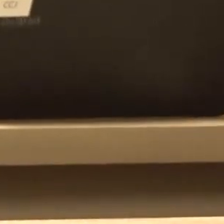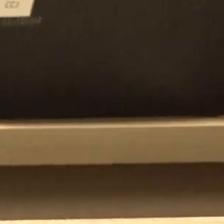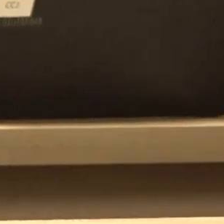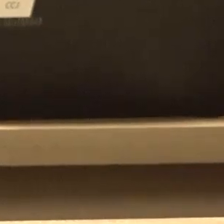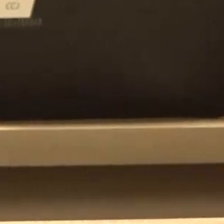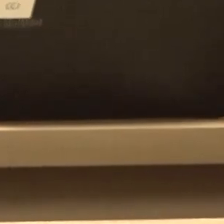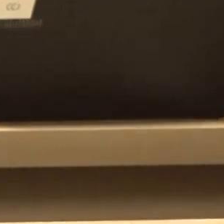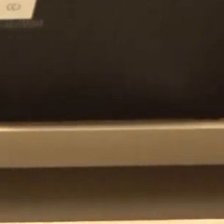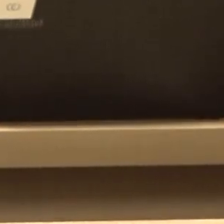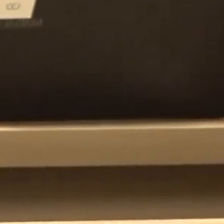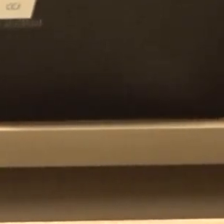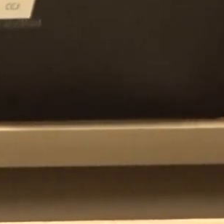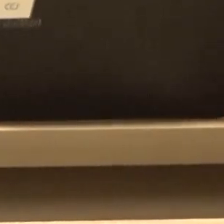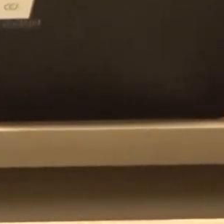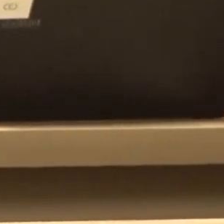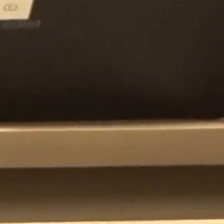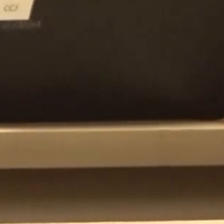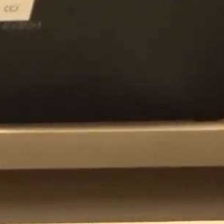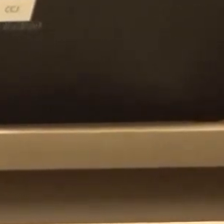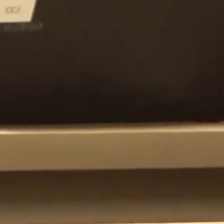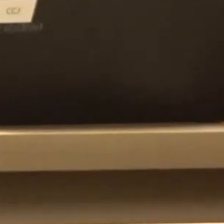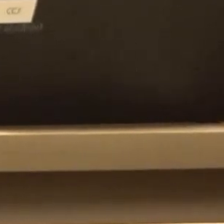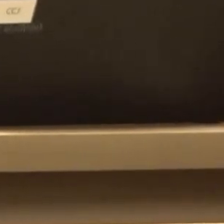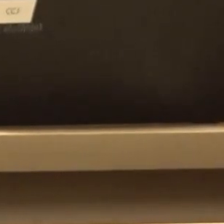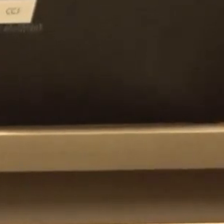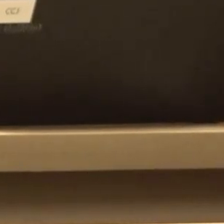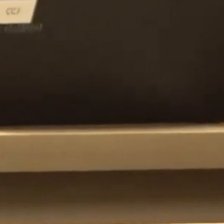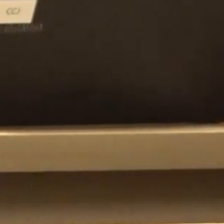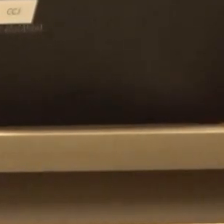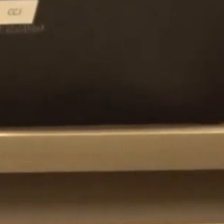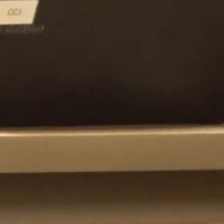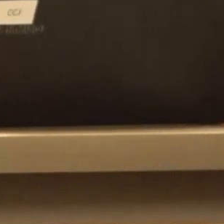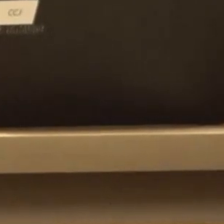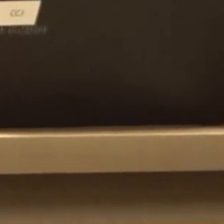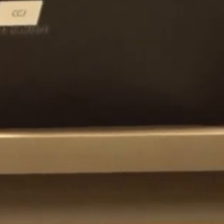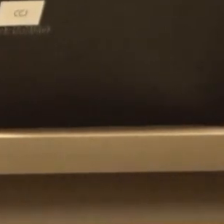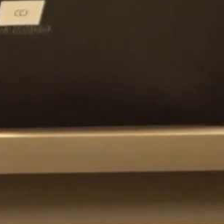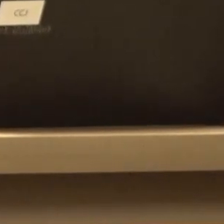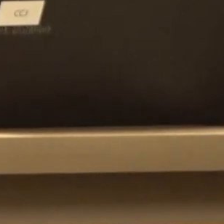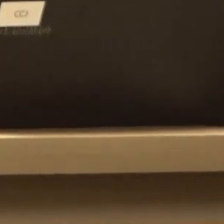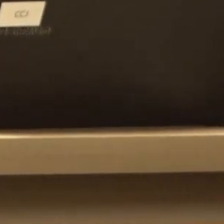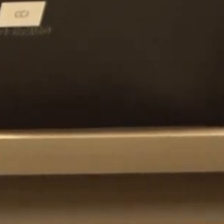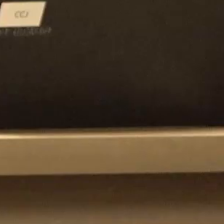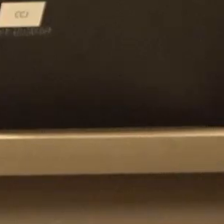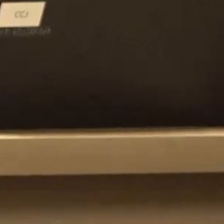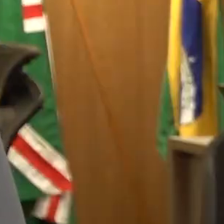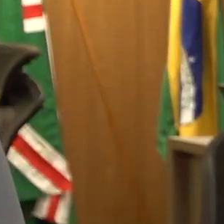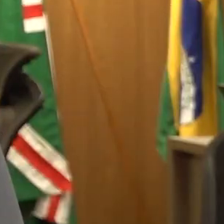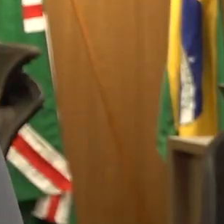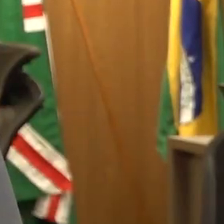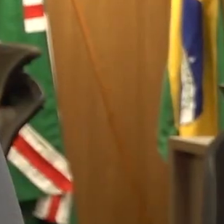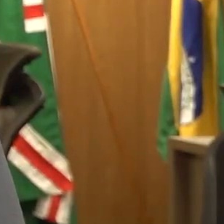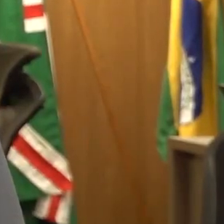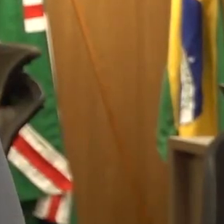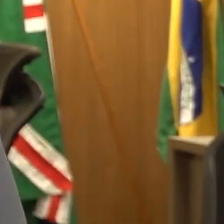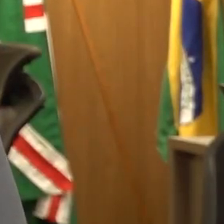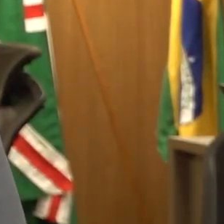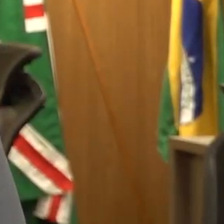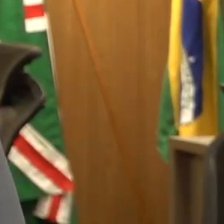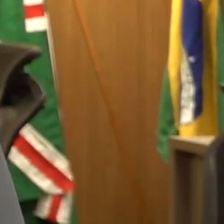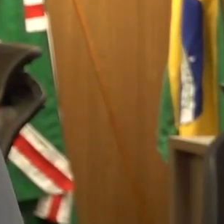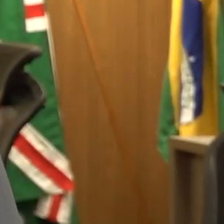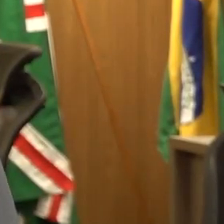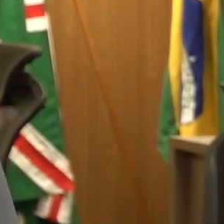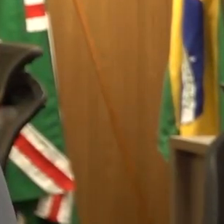outros dois tiveram seus pareceres pela aprovação acatados pelo colegiado projetos importantes falando de